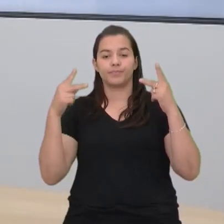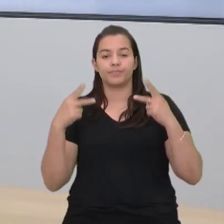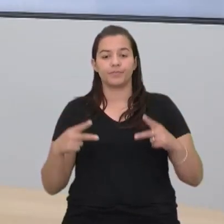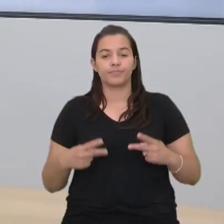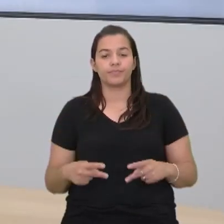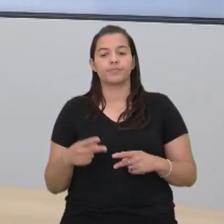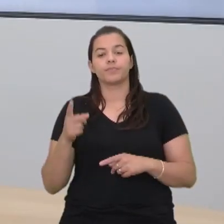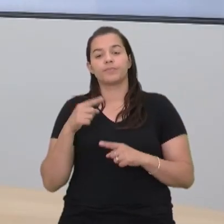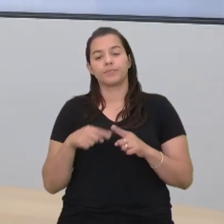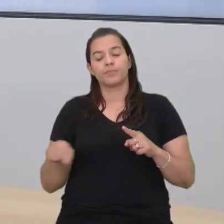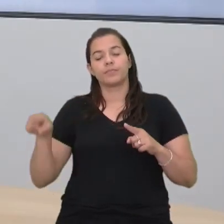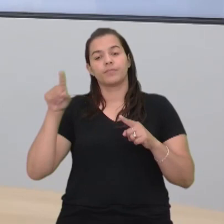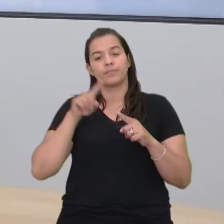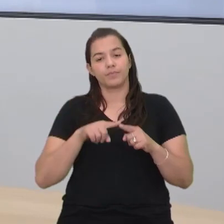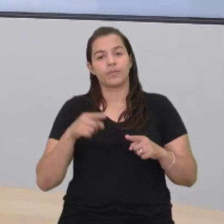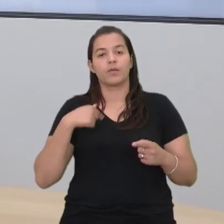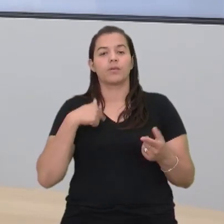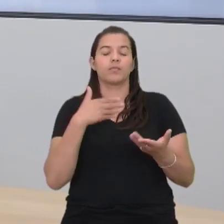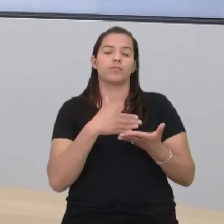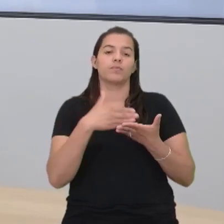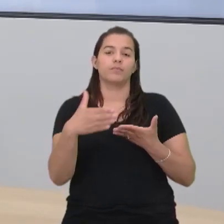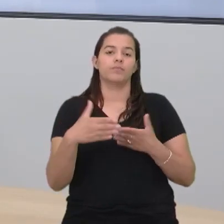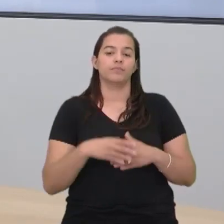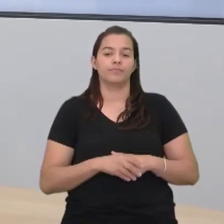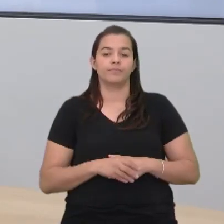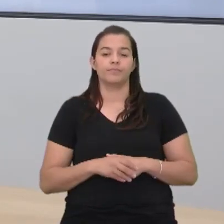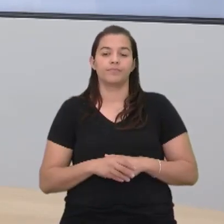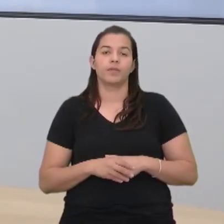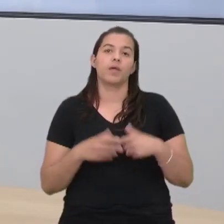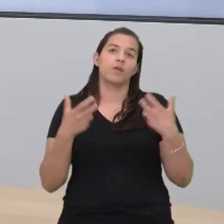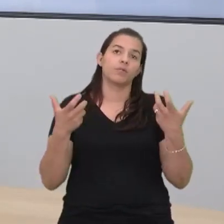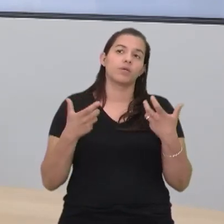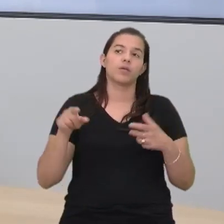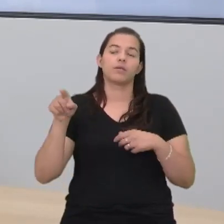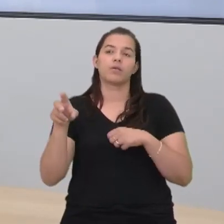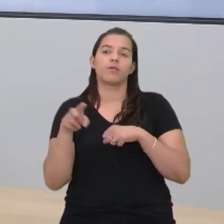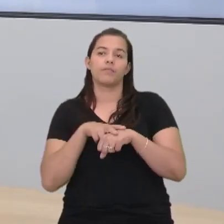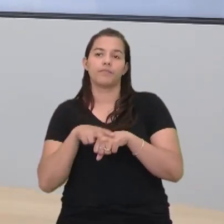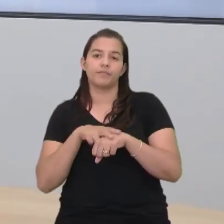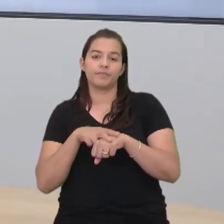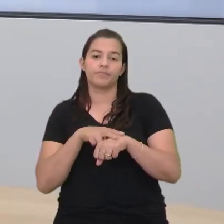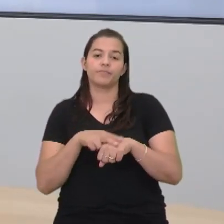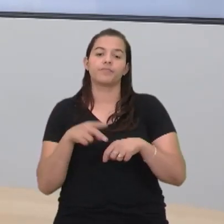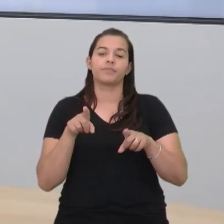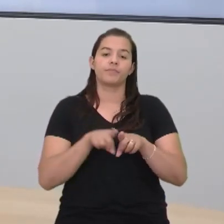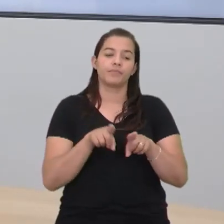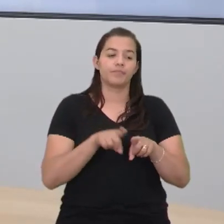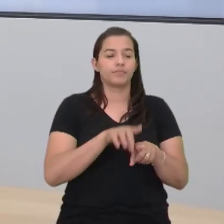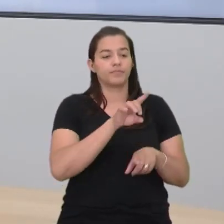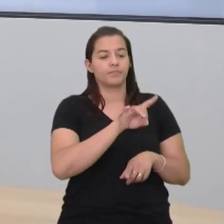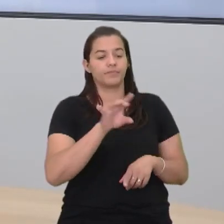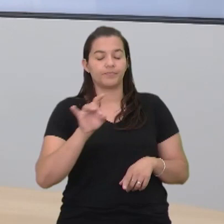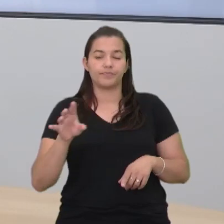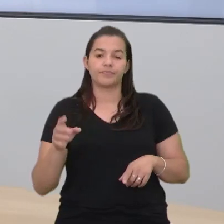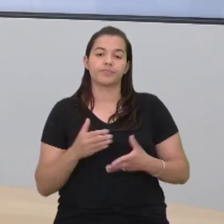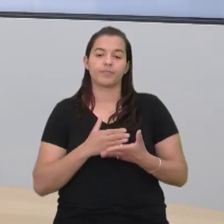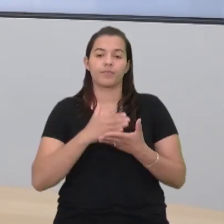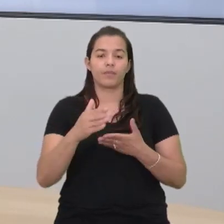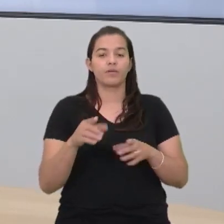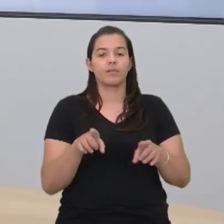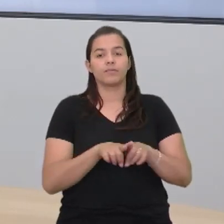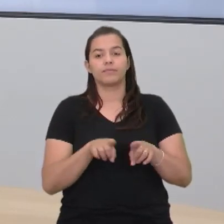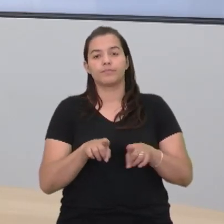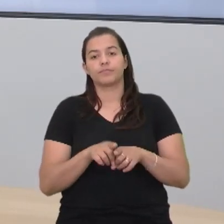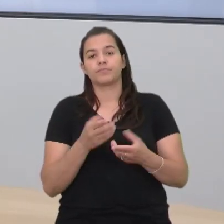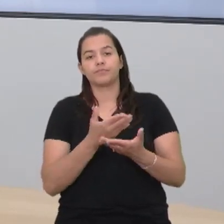através desse redondinho onde você começa a sua programação. Quero começar lá no verdinho, põe lá do verdinho. Posso pôr para cada personagem começar no verdinho? Pode, mas